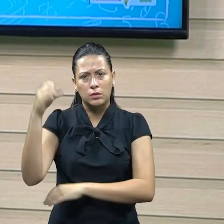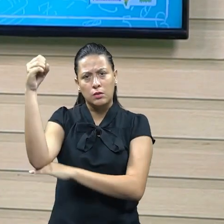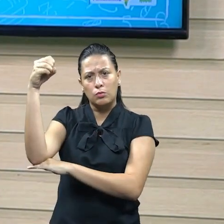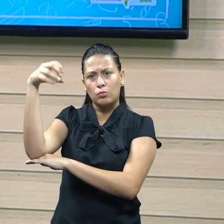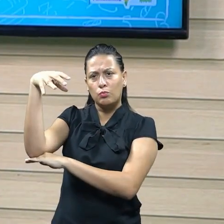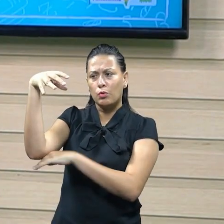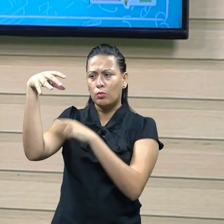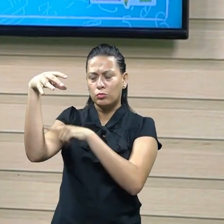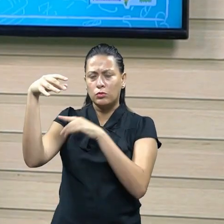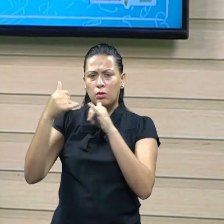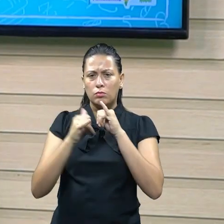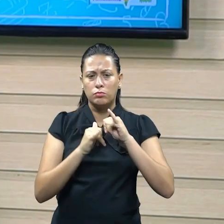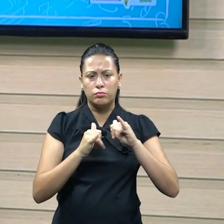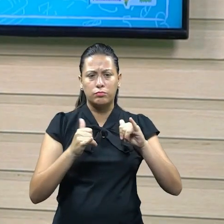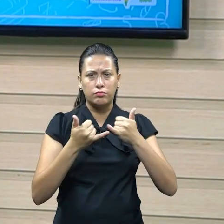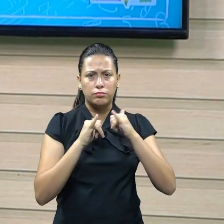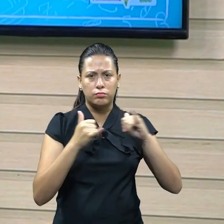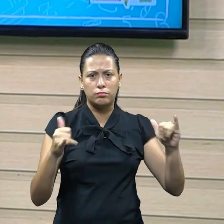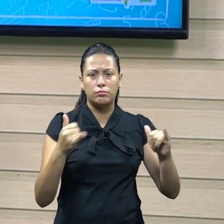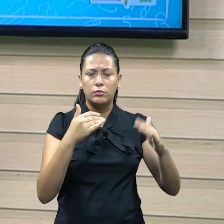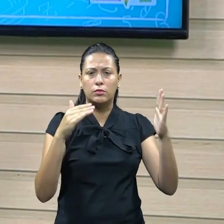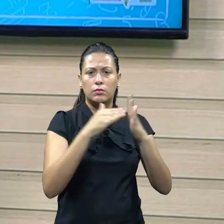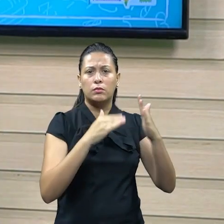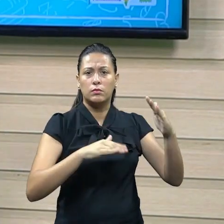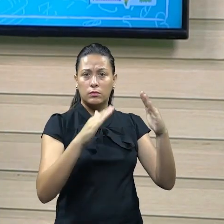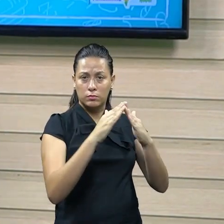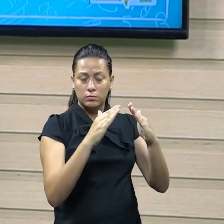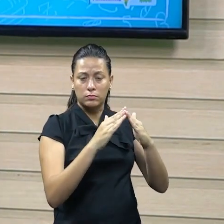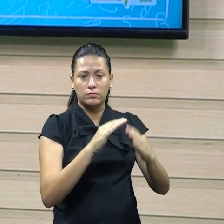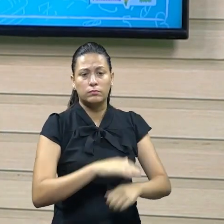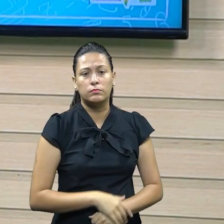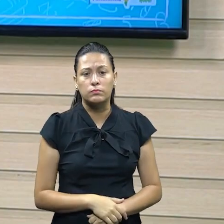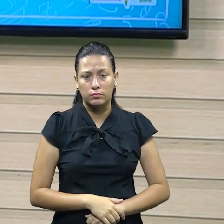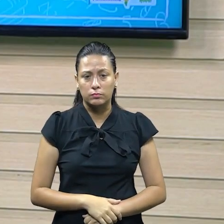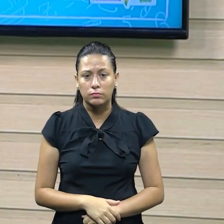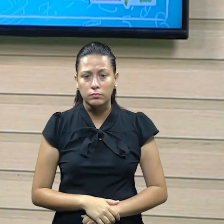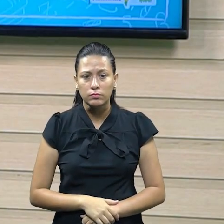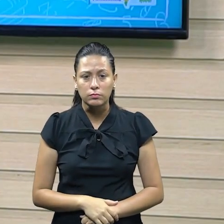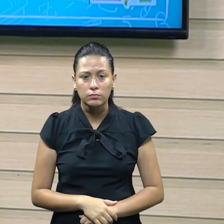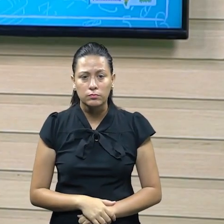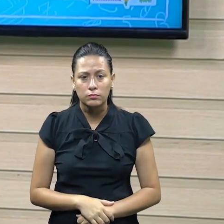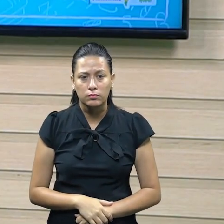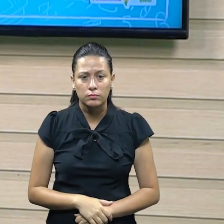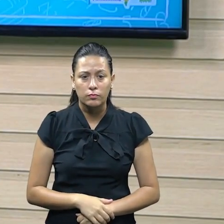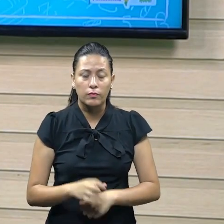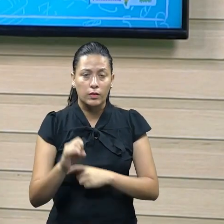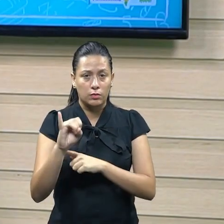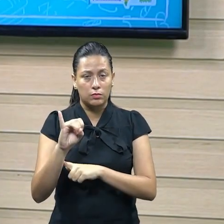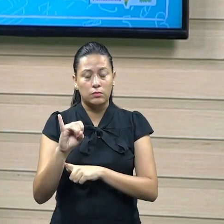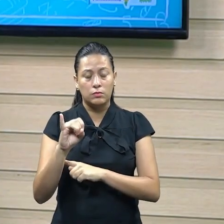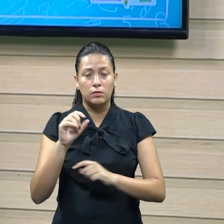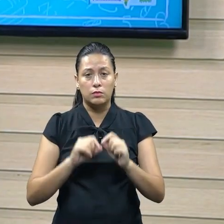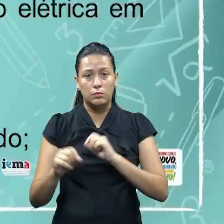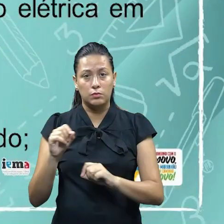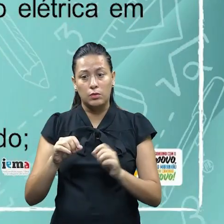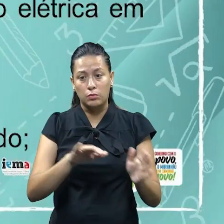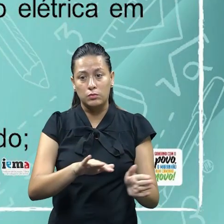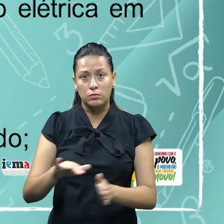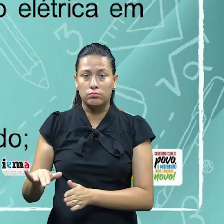sua casa, é a primeira letra. O T é quando essa parte é aterrada e o I é quando ela é